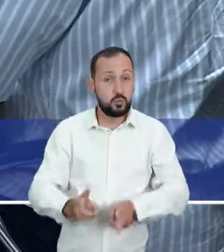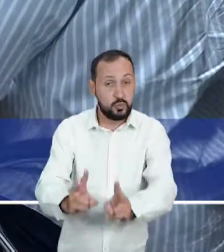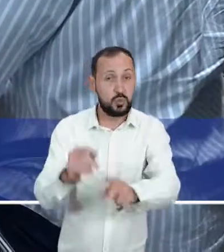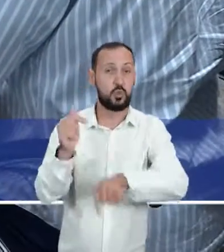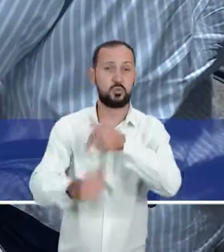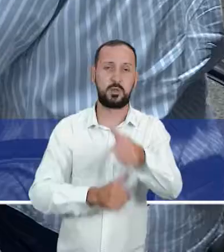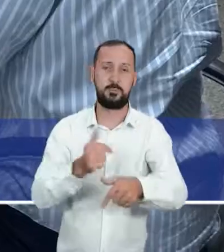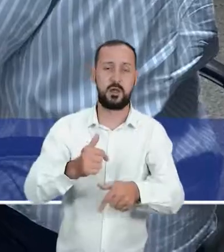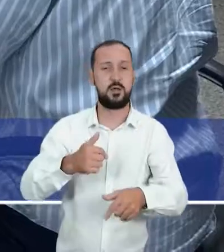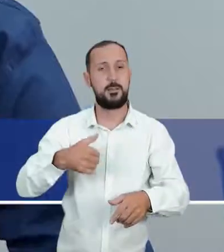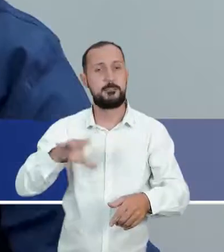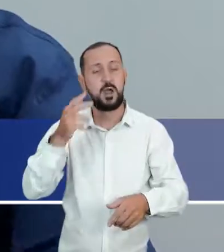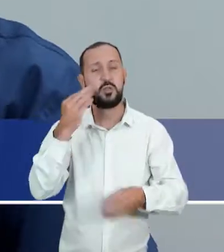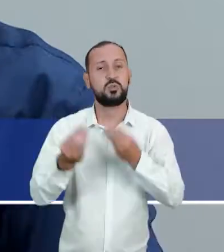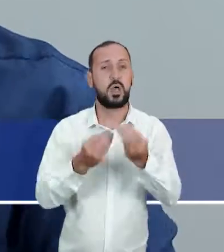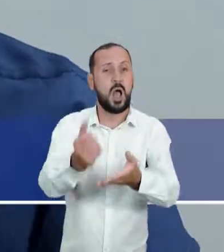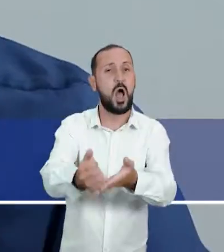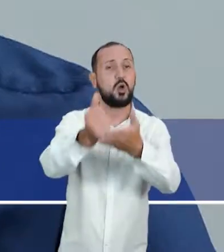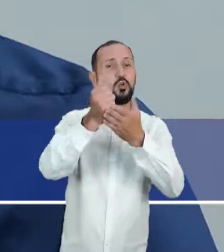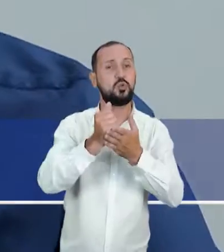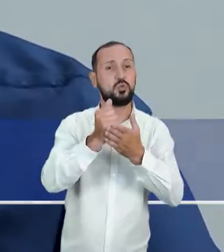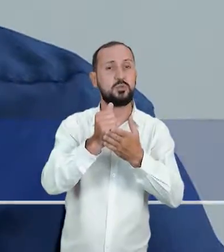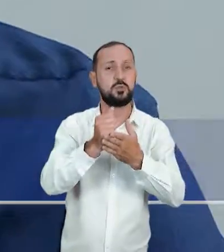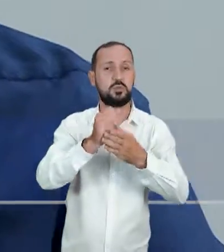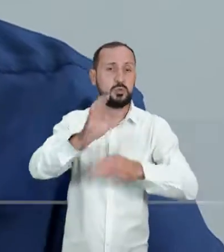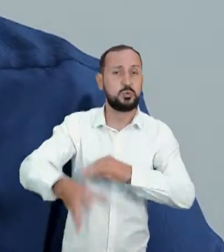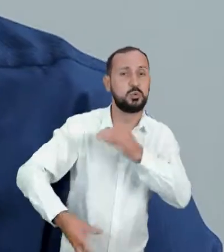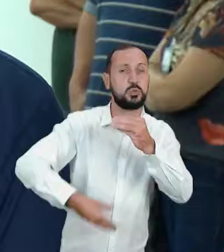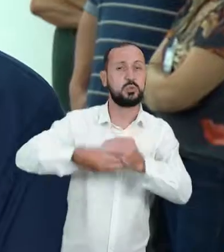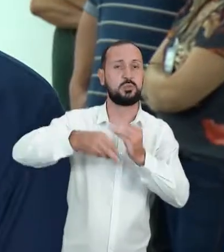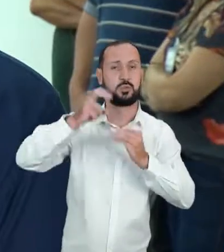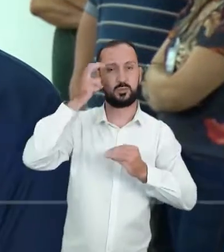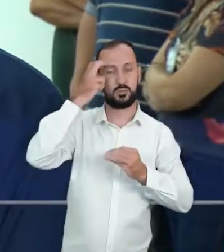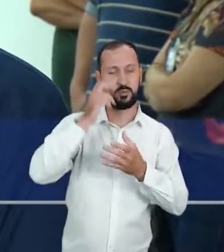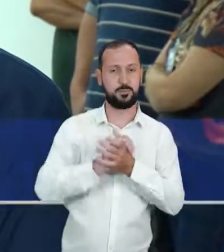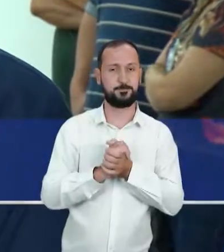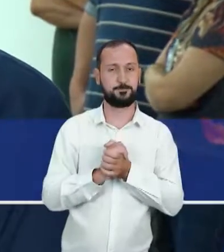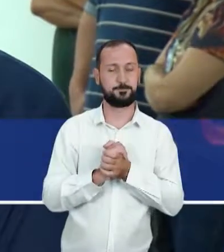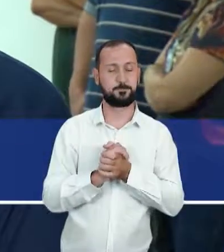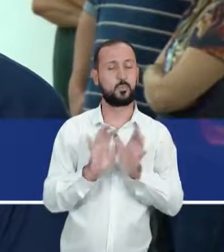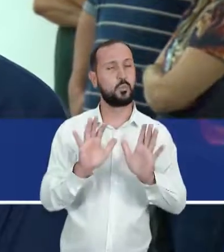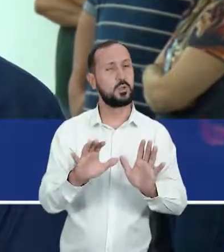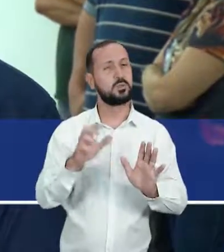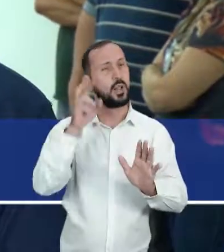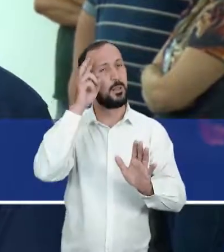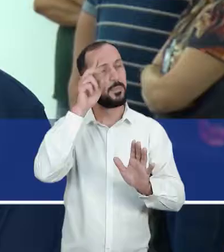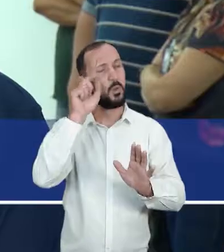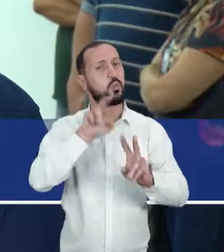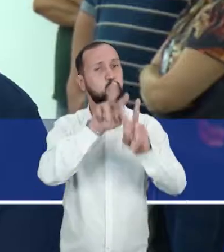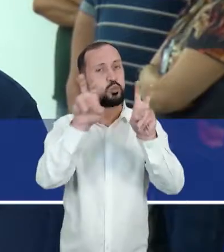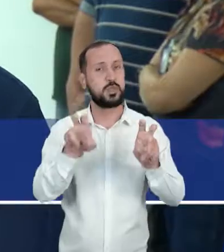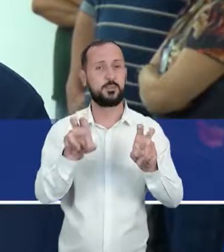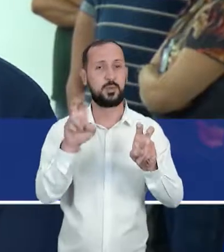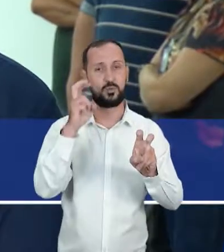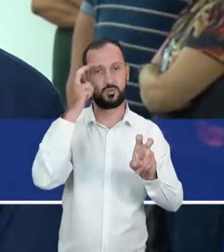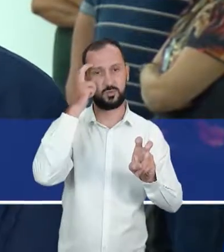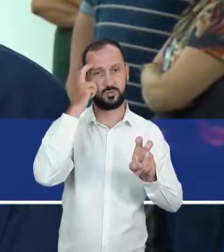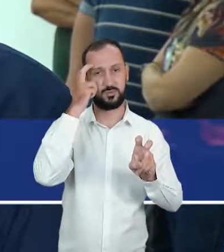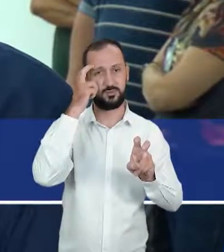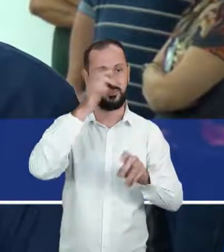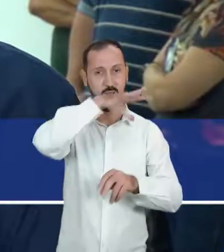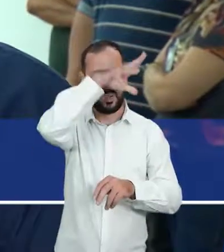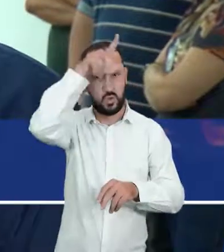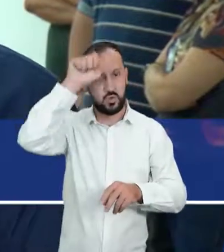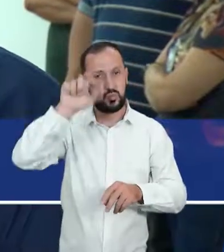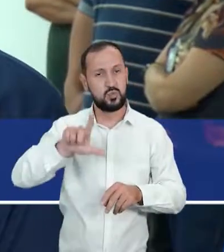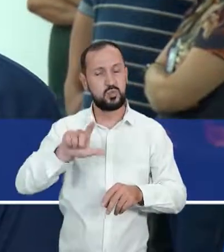em Mato Grosso do Sul é mais uma forma de contribuição cultural. Olha, hoje nós temos que levar em consideração a questão cultural, né?